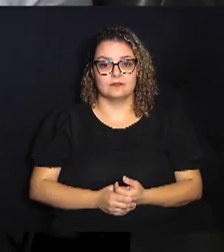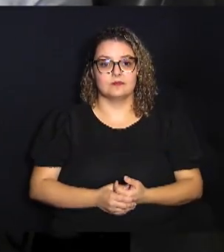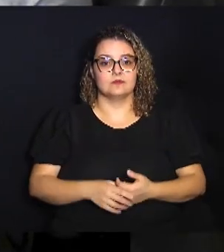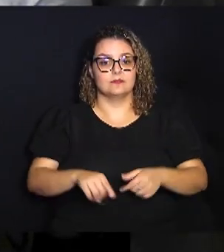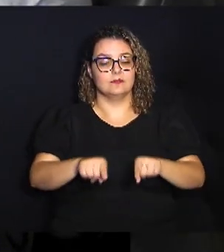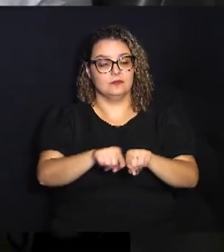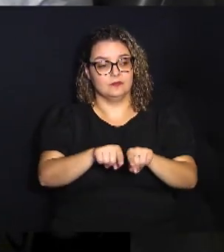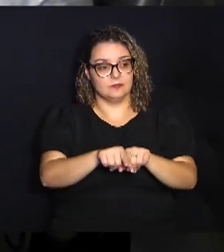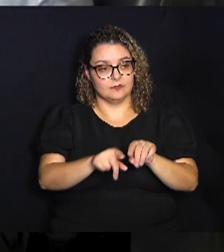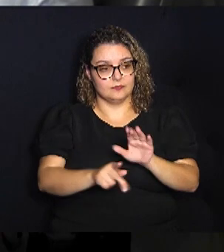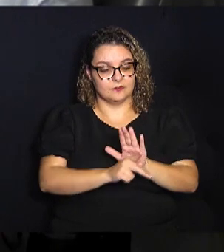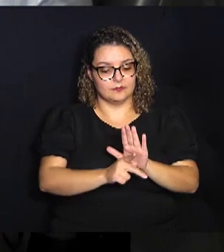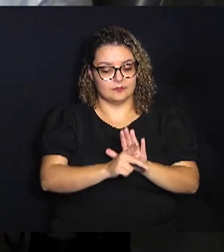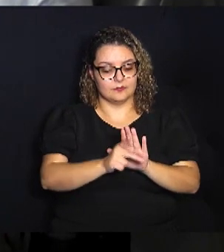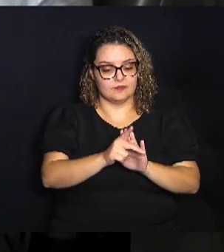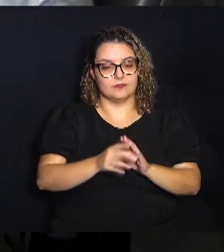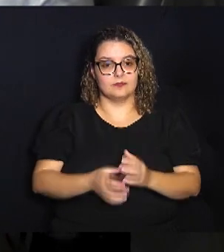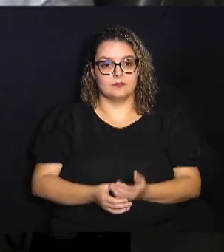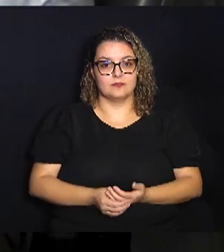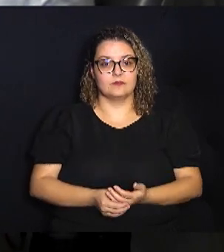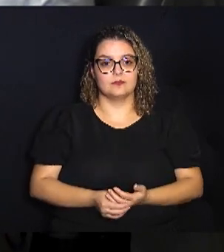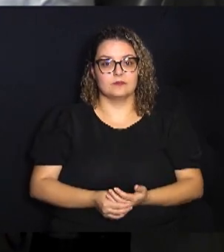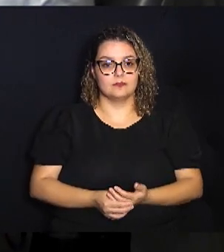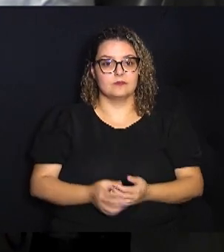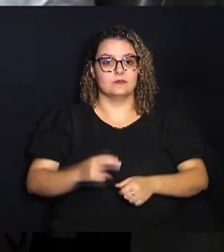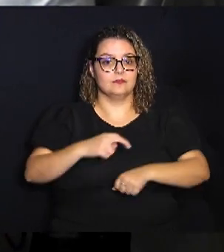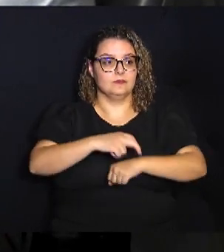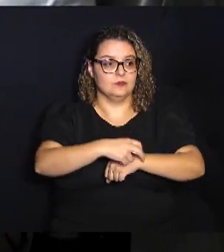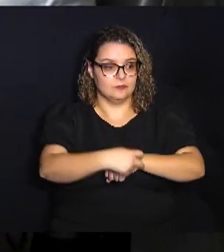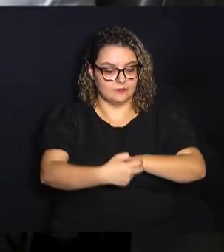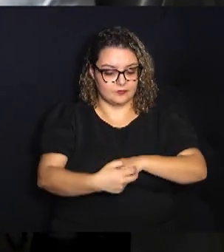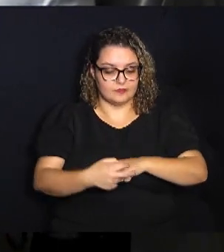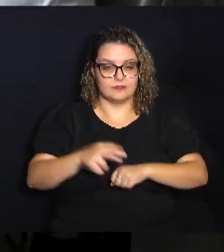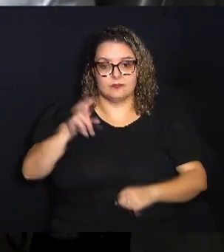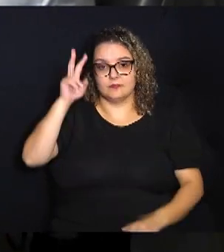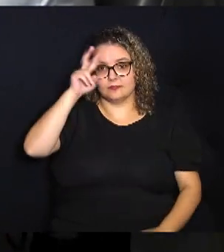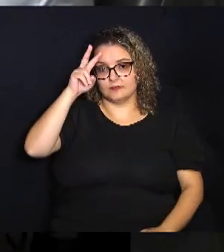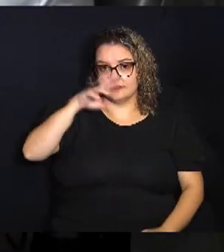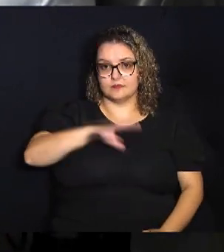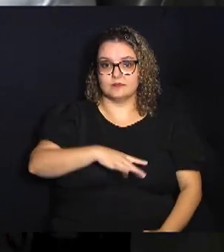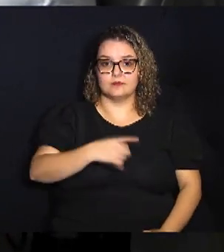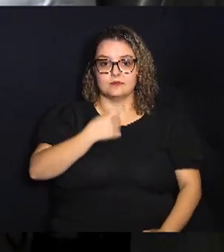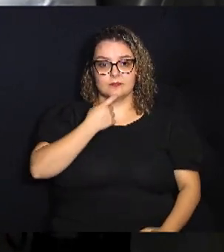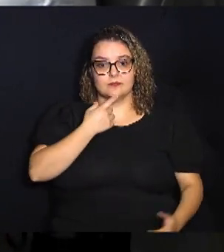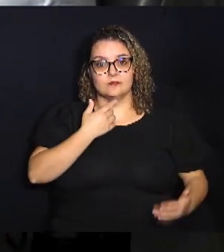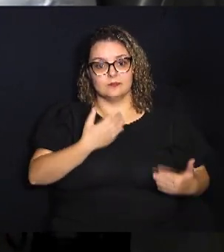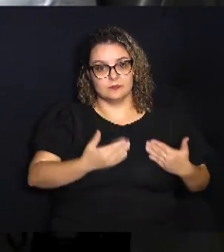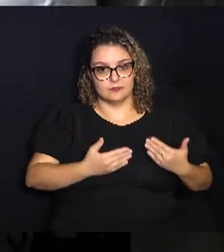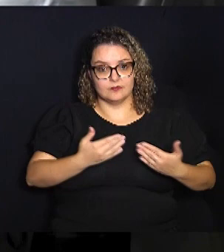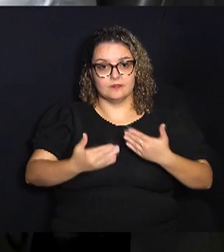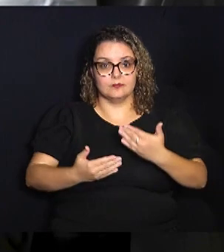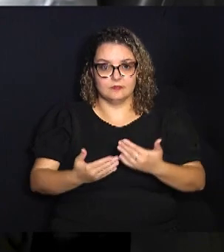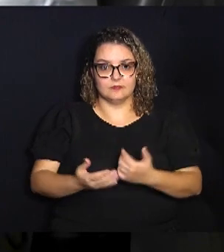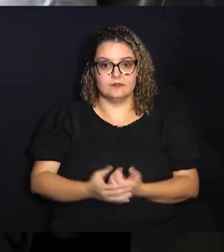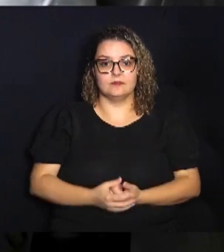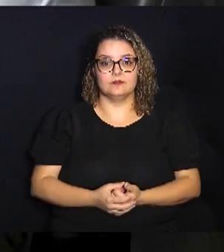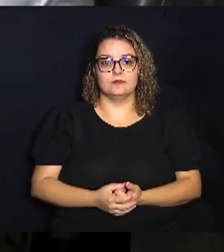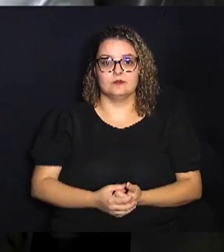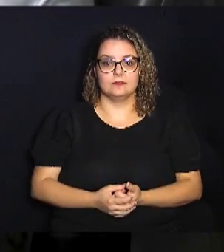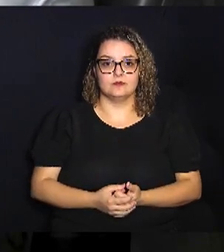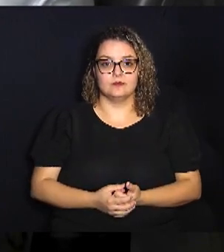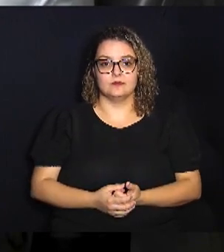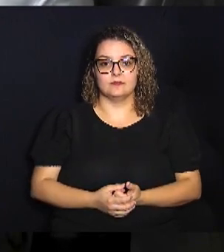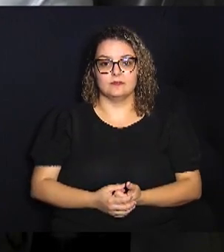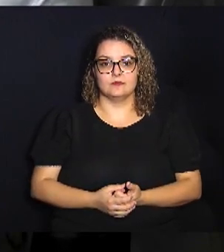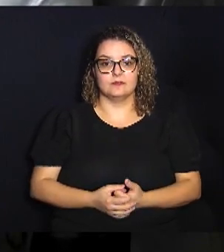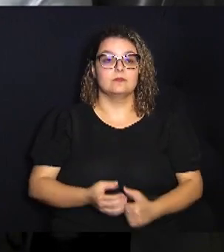projeto falando da questão da dengue, que a gente lembra que Campinas está passando por uma, né? Passou agora os números com